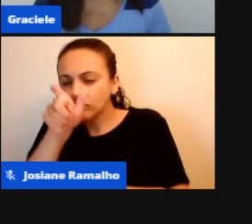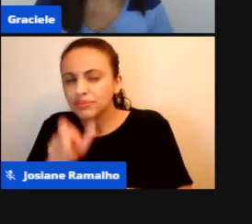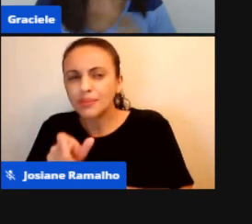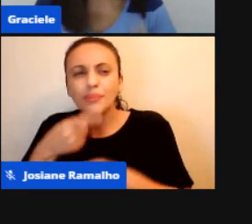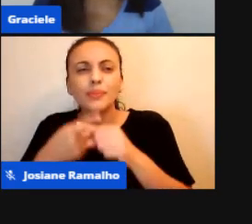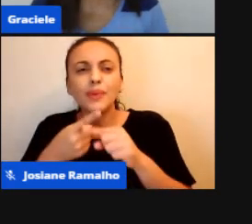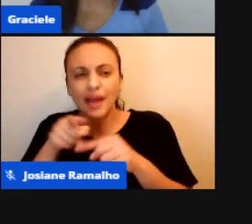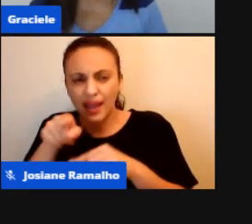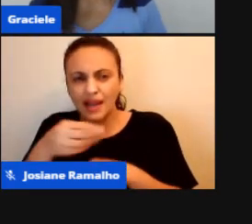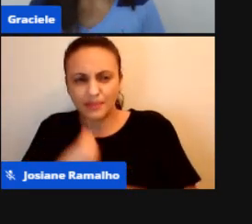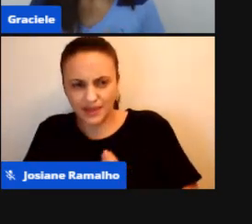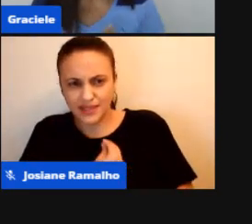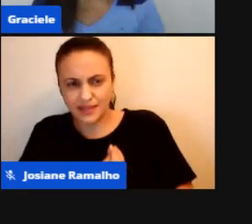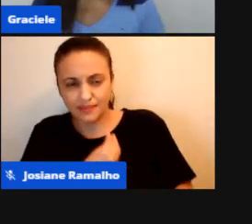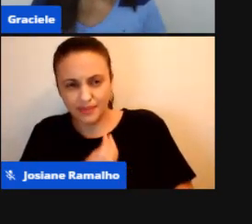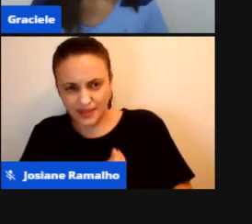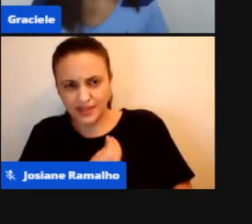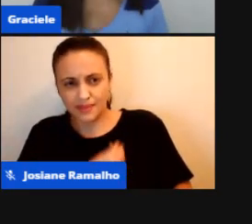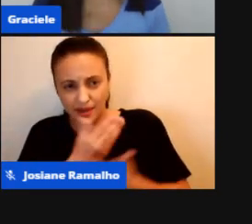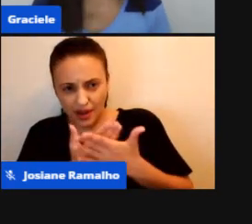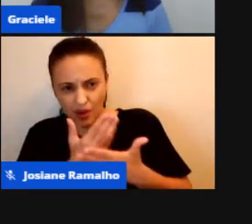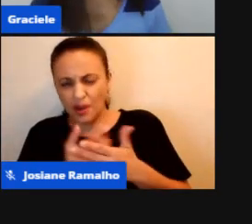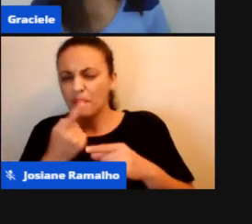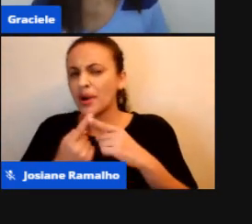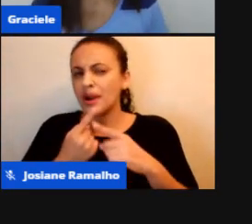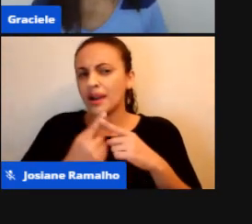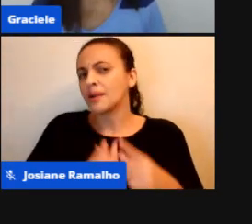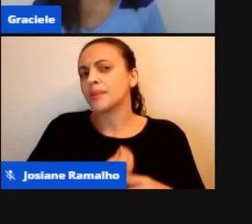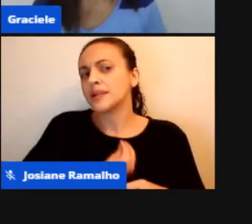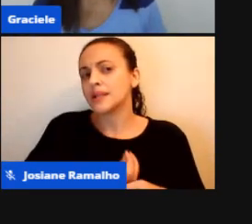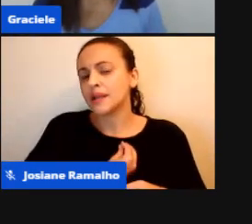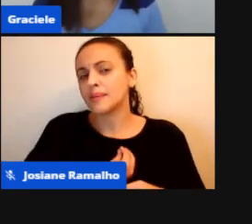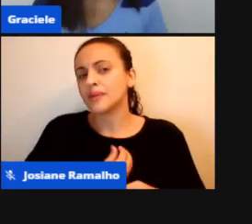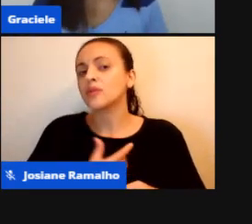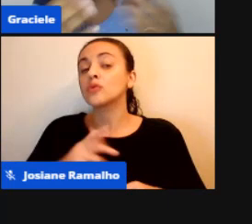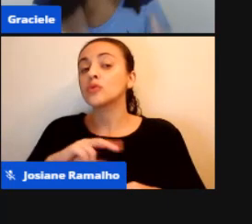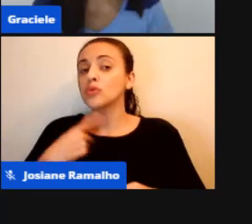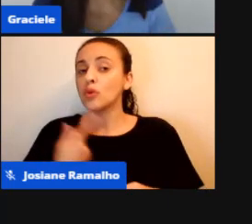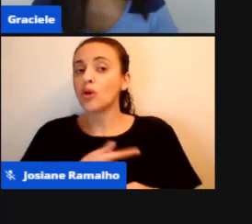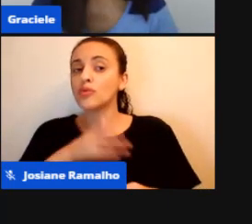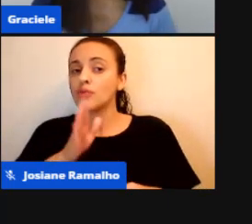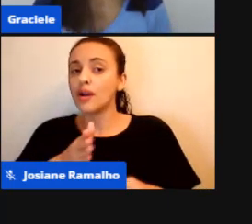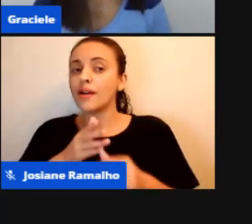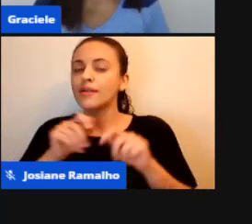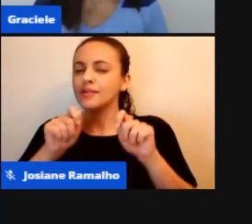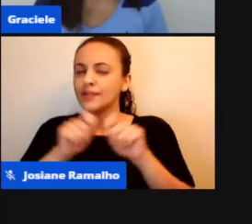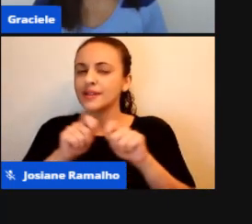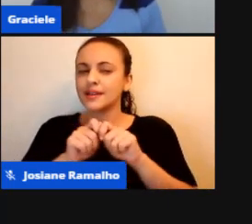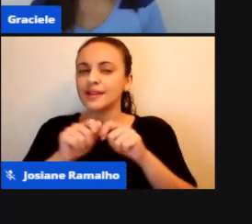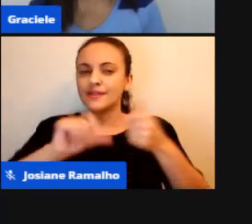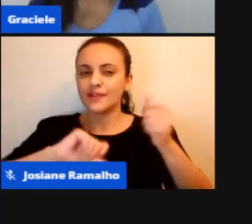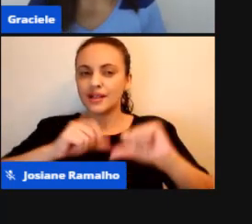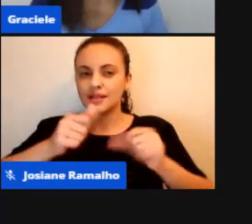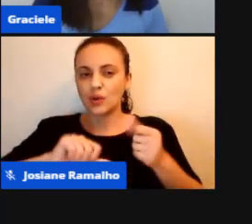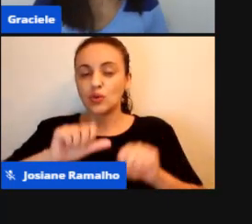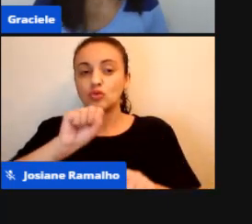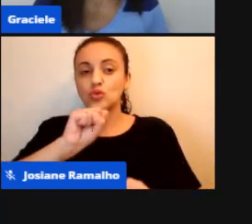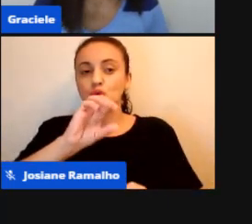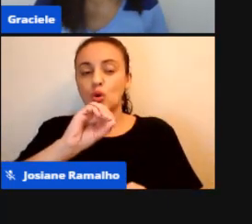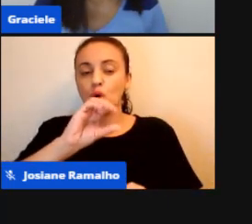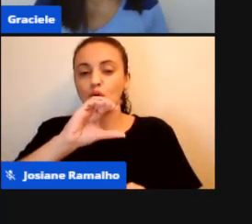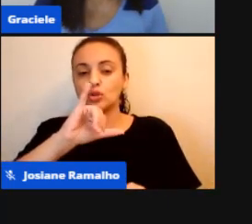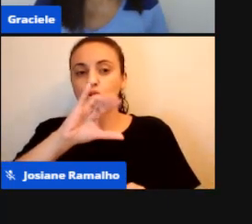já fazíamos essa avaliação socioafetiva. E agora, neste momento de pandemia, como